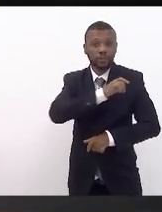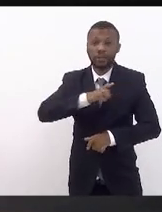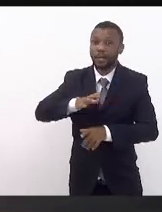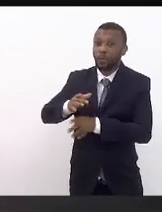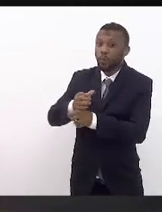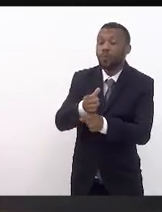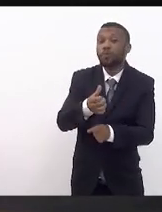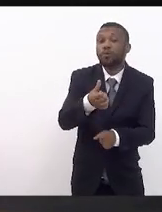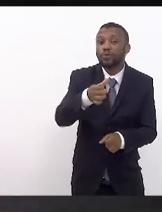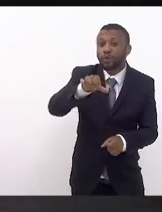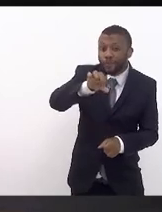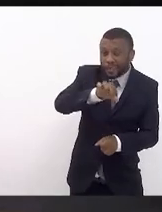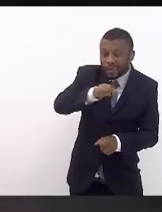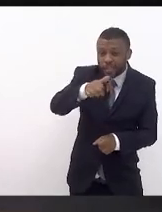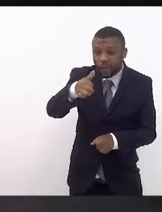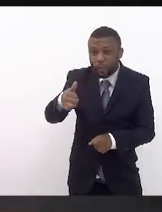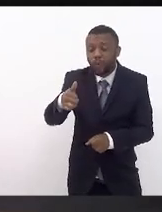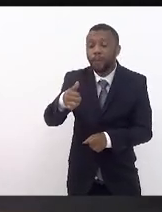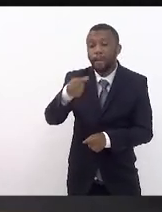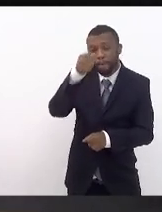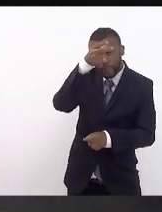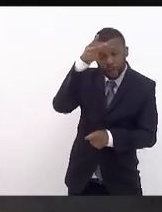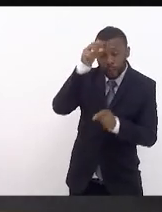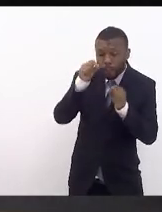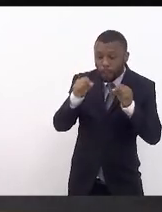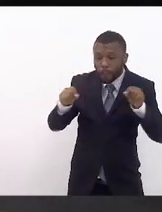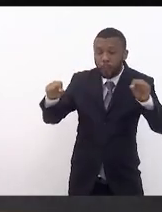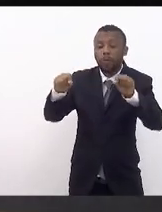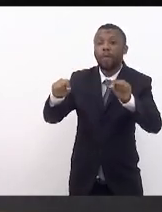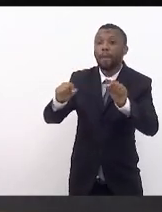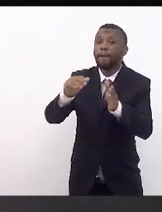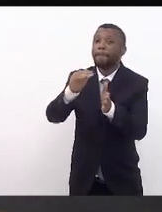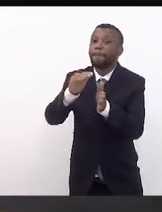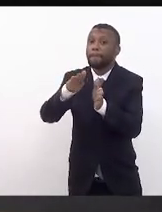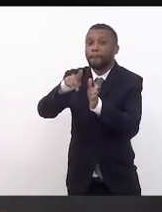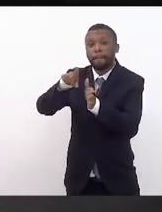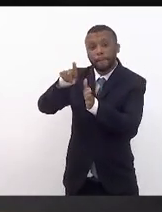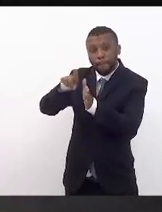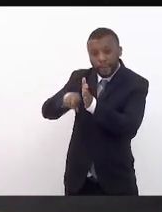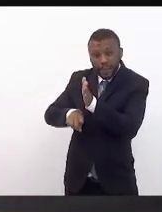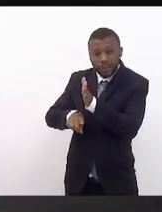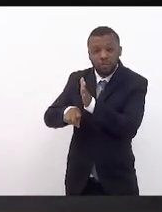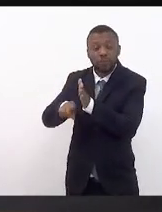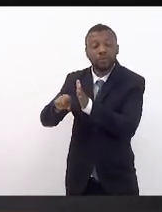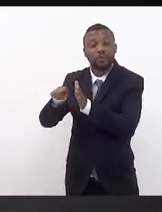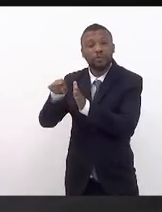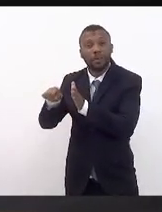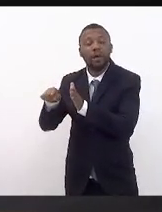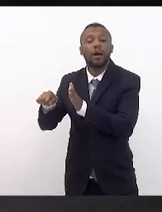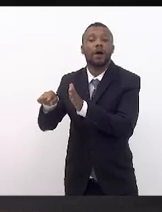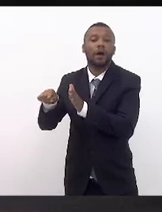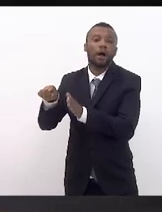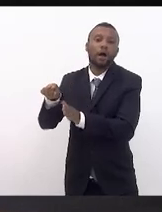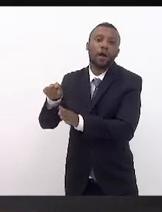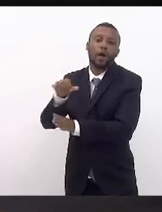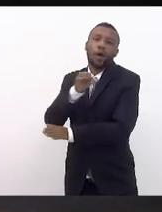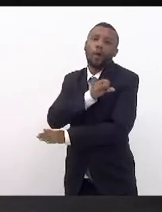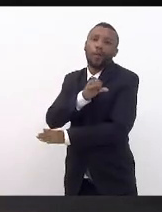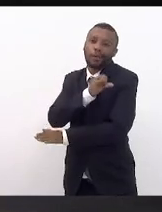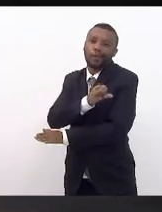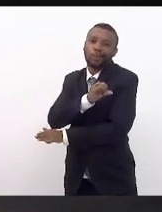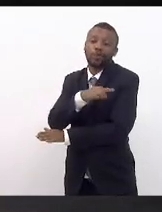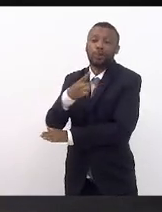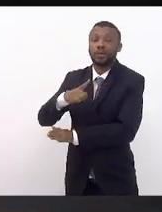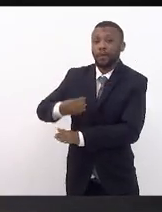exceção da cidade do Rio de Janeiro, porque é a convenção de uma cidade só, nós estamos presentes